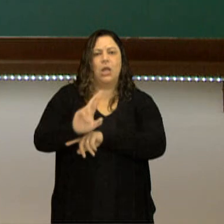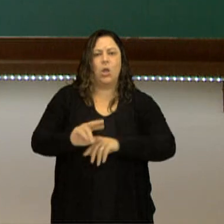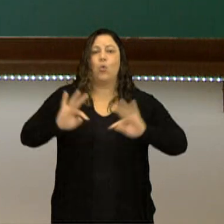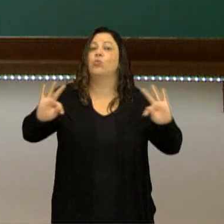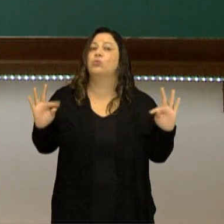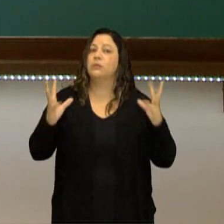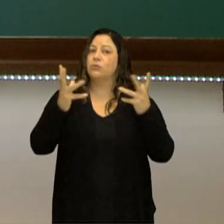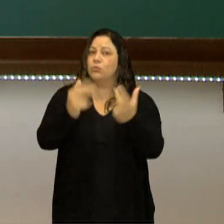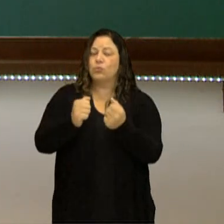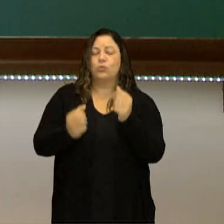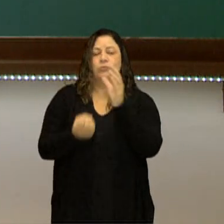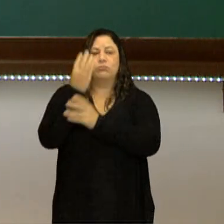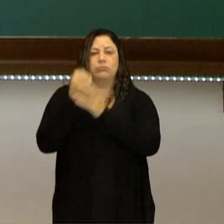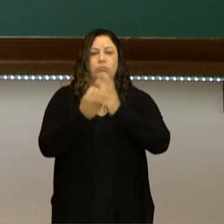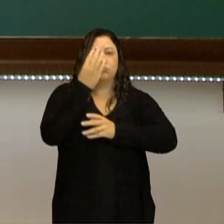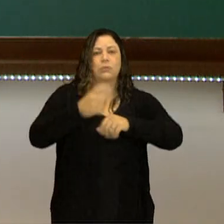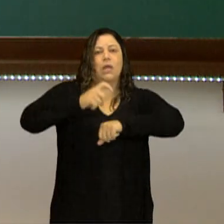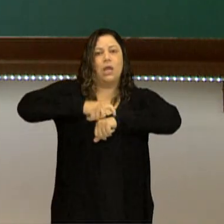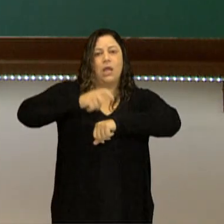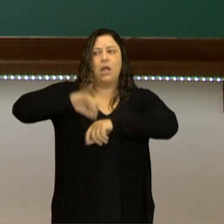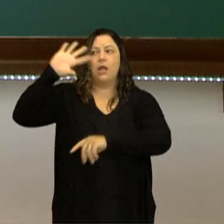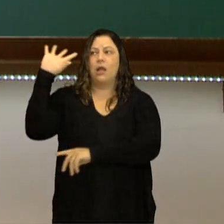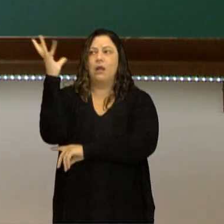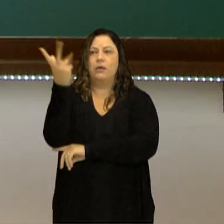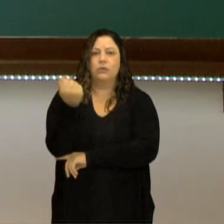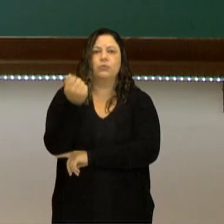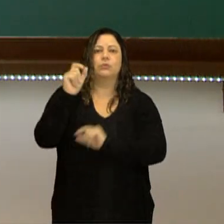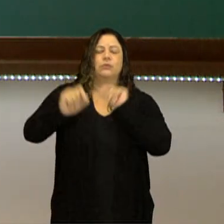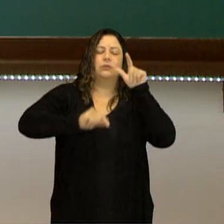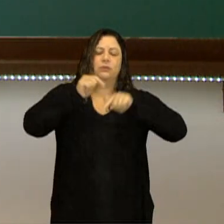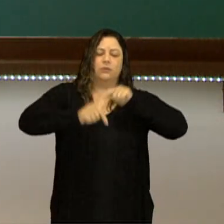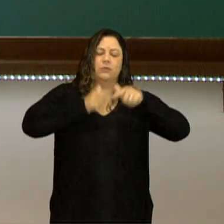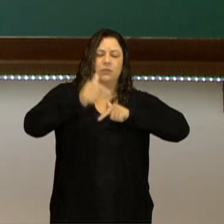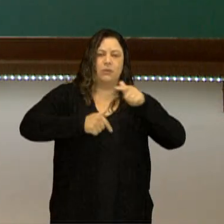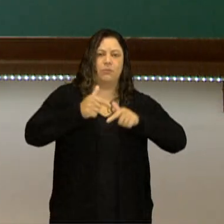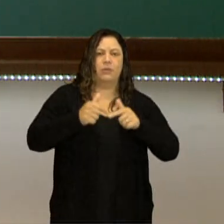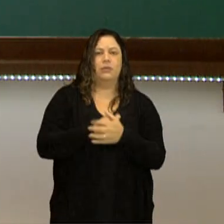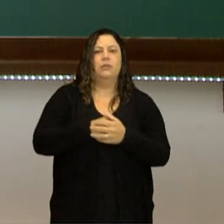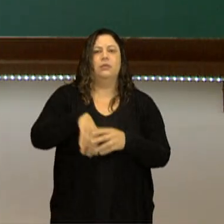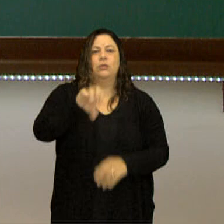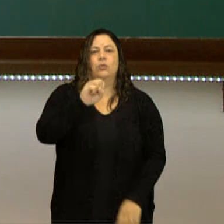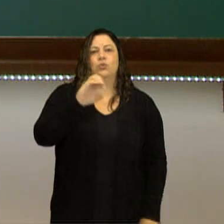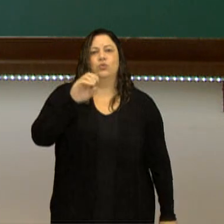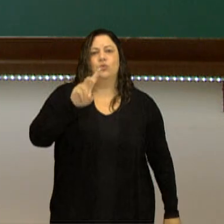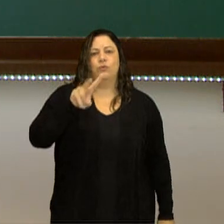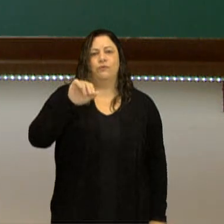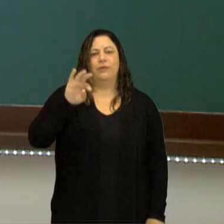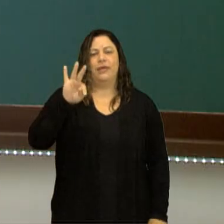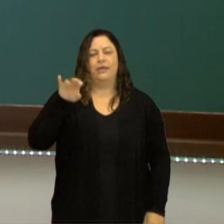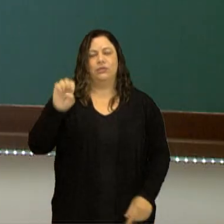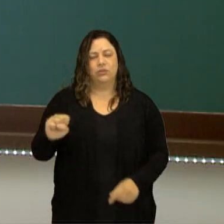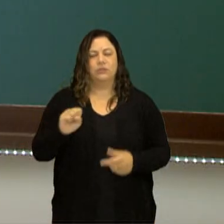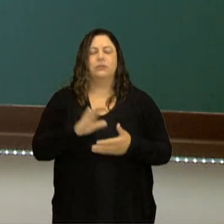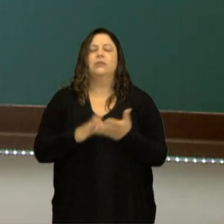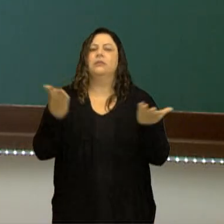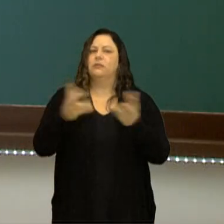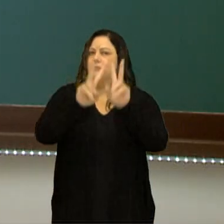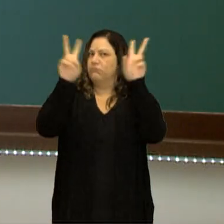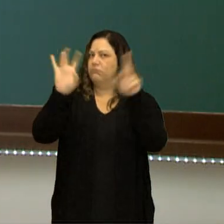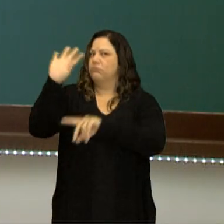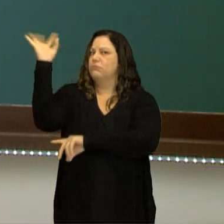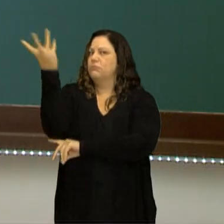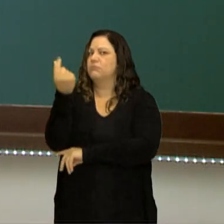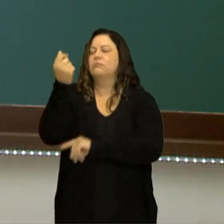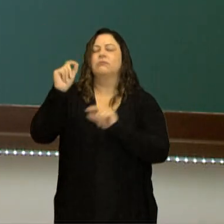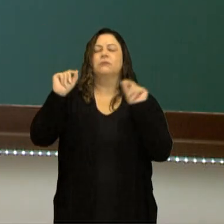ser criados já nesse momento associações de trabalhadores chamados sovietes, e é também através dessas manifestações